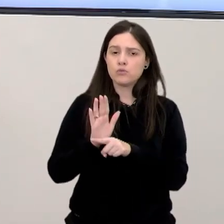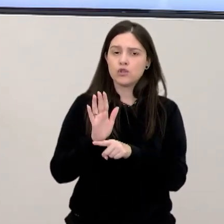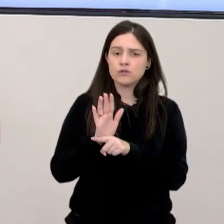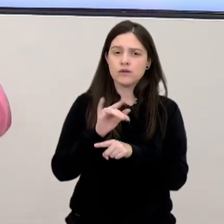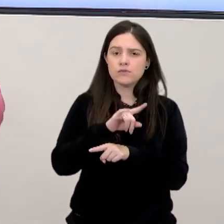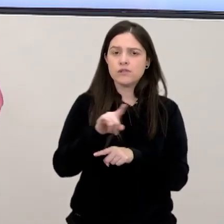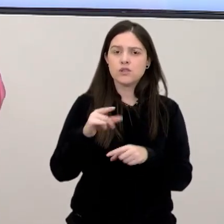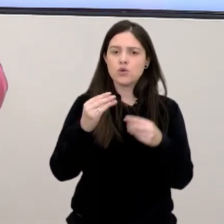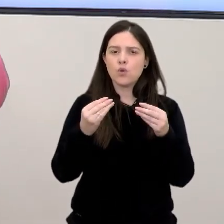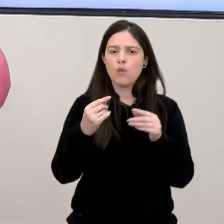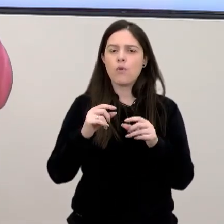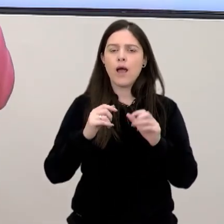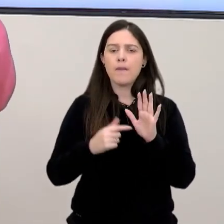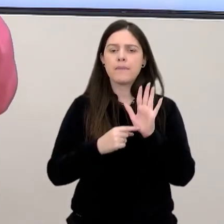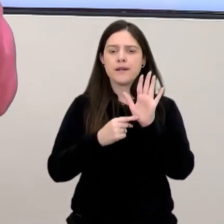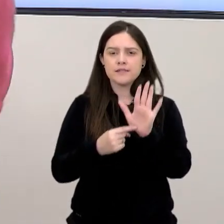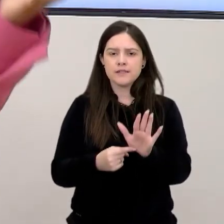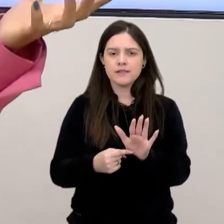apresentar, então,